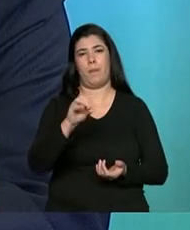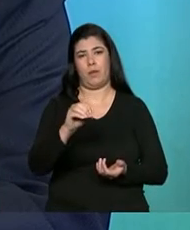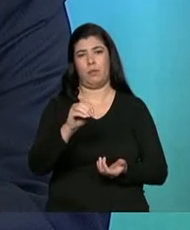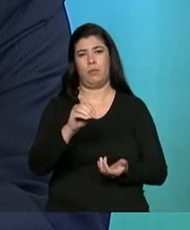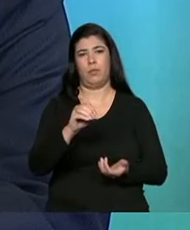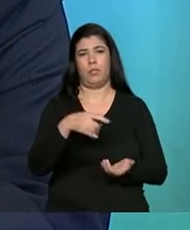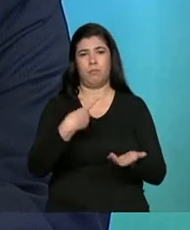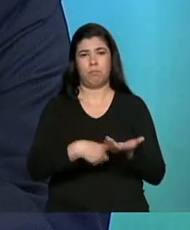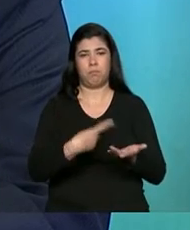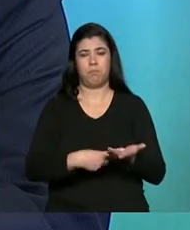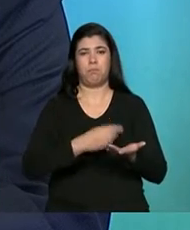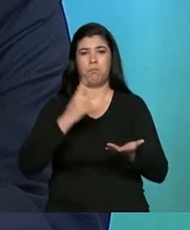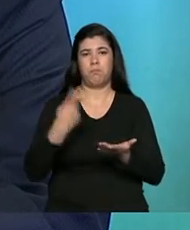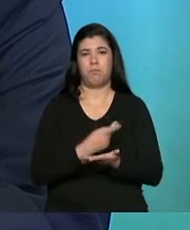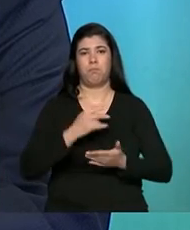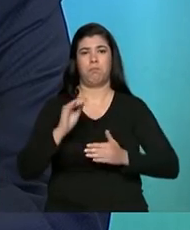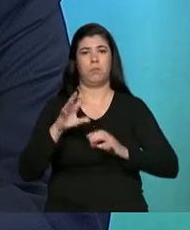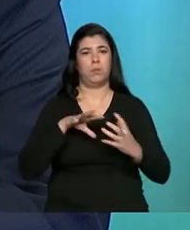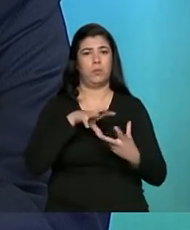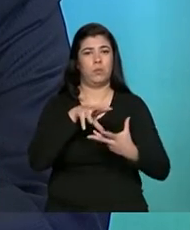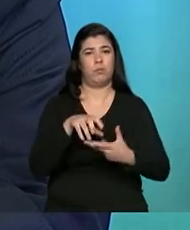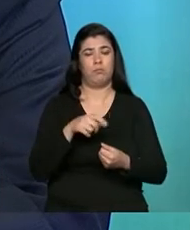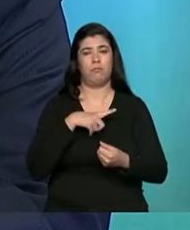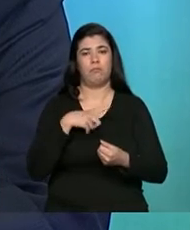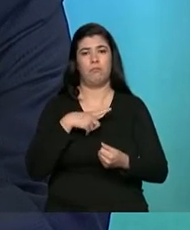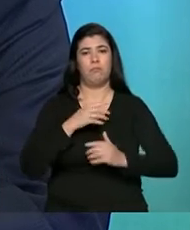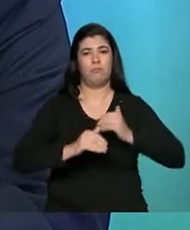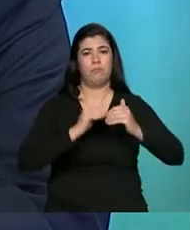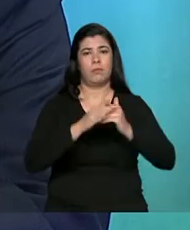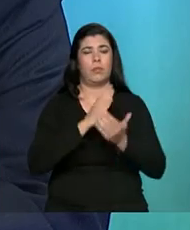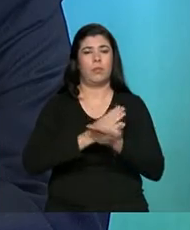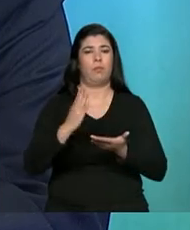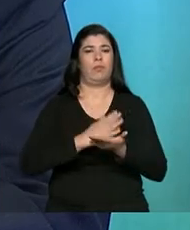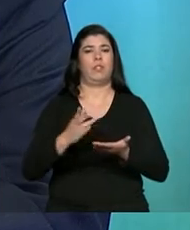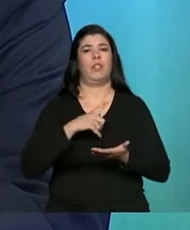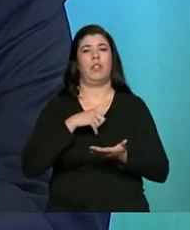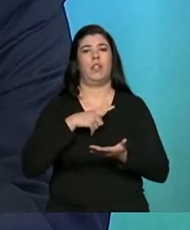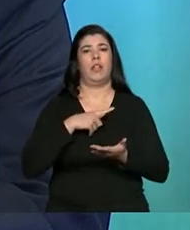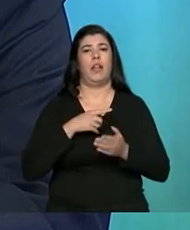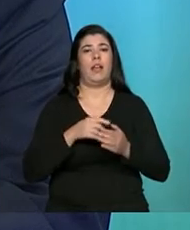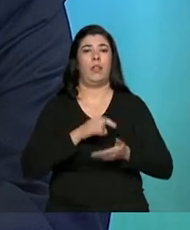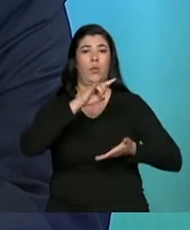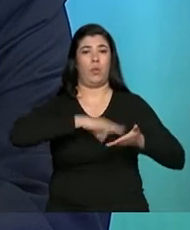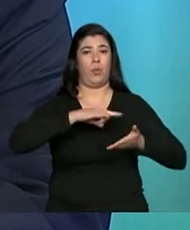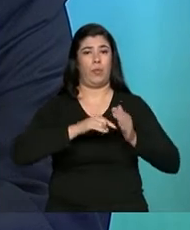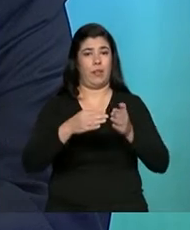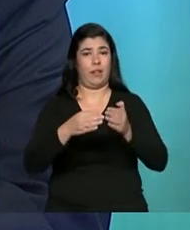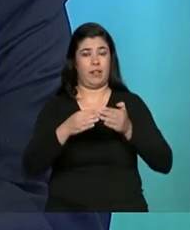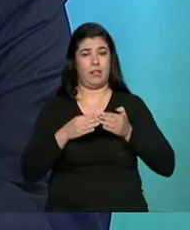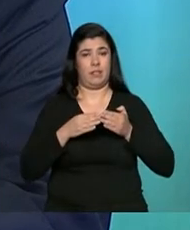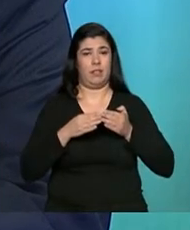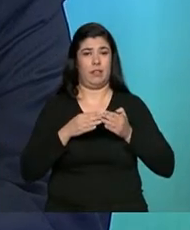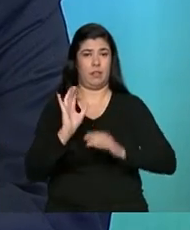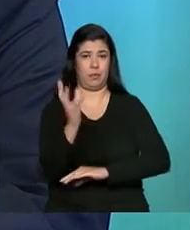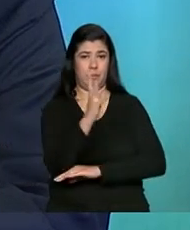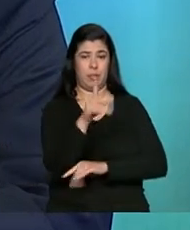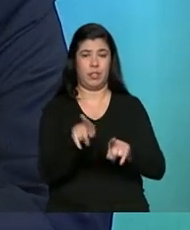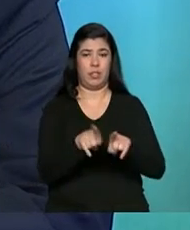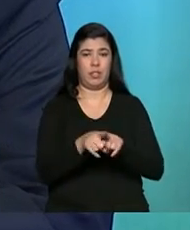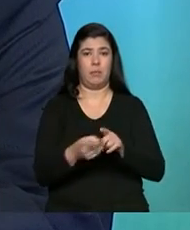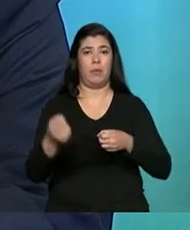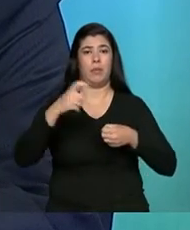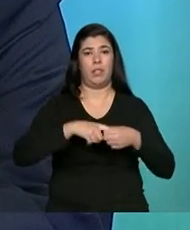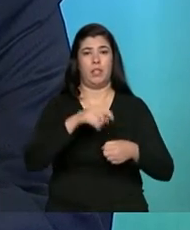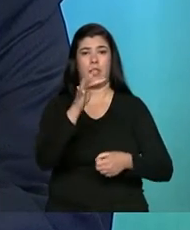acelerar os nossos licenciamentos não só ambientais mas também com relação à funai e